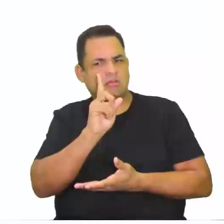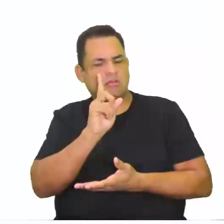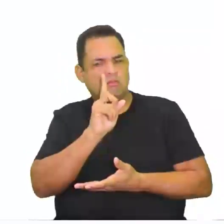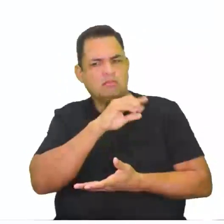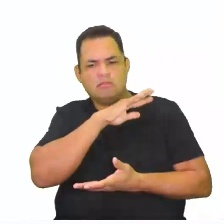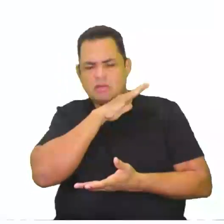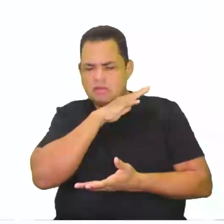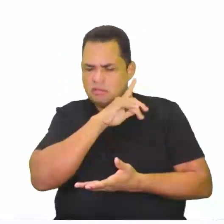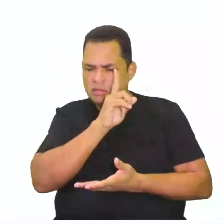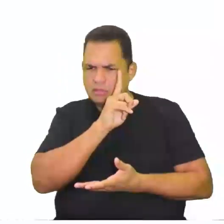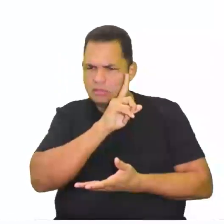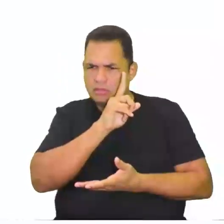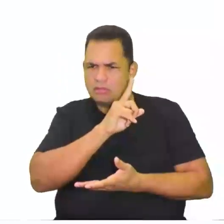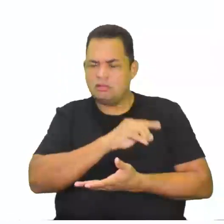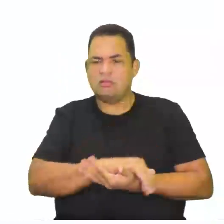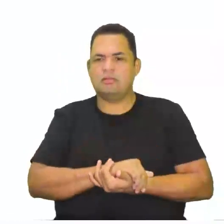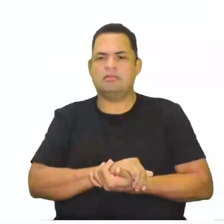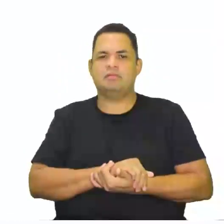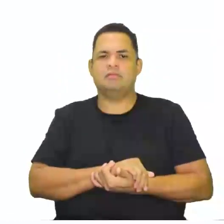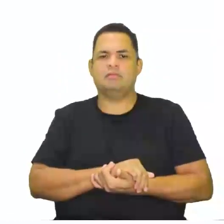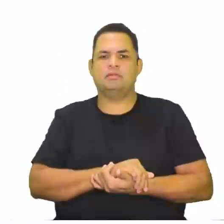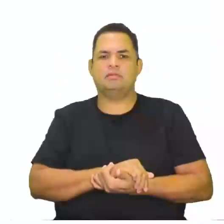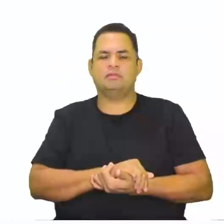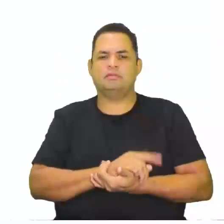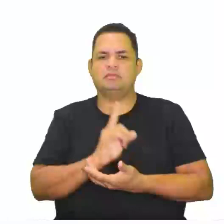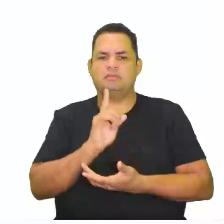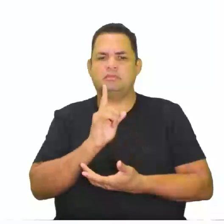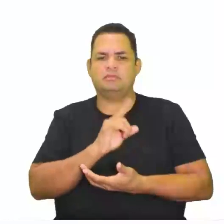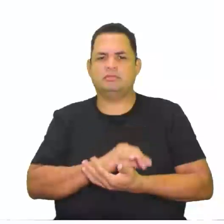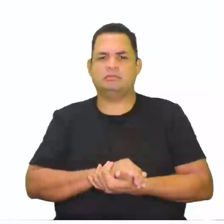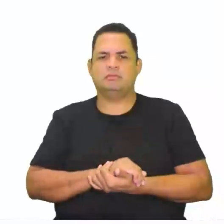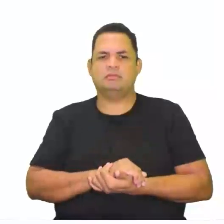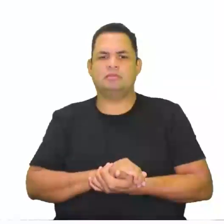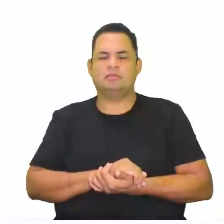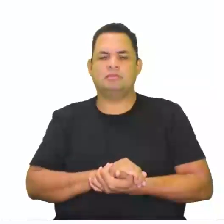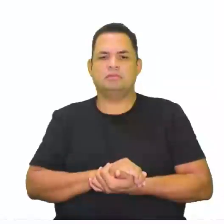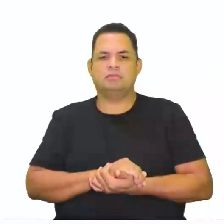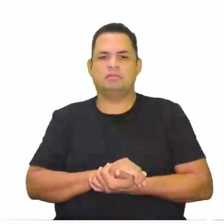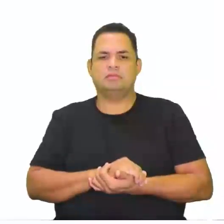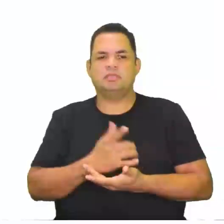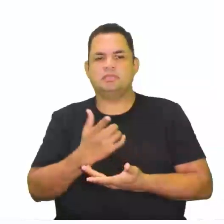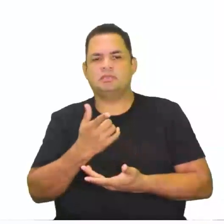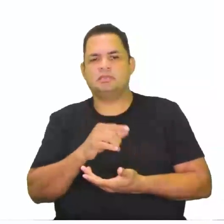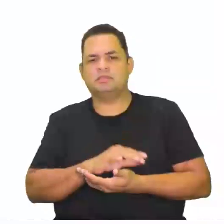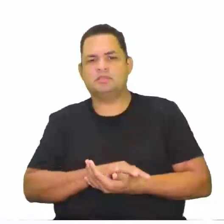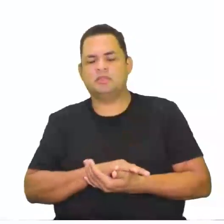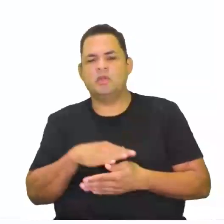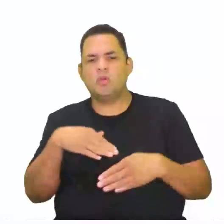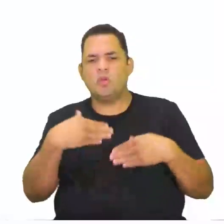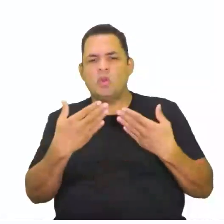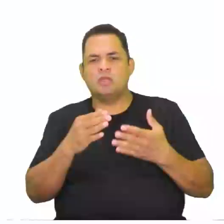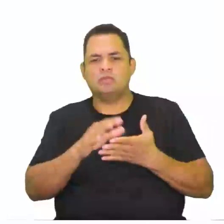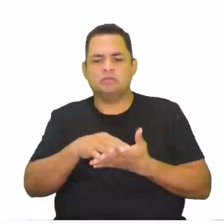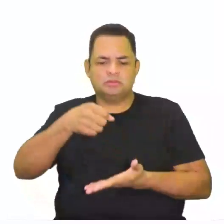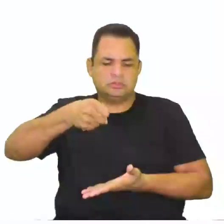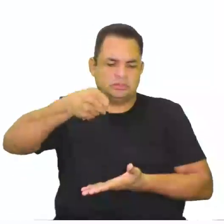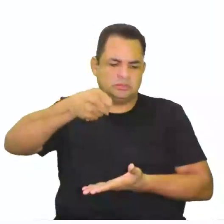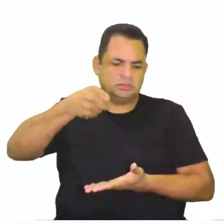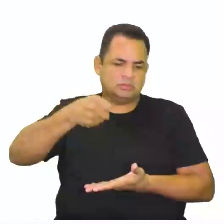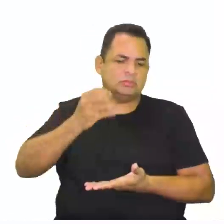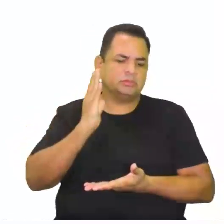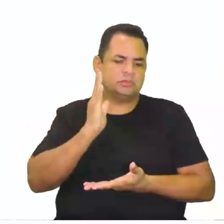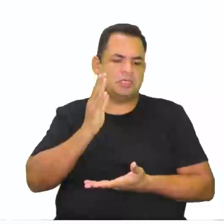Antigamente, as pessoas, quando iam fazer feira, elas já iam com o seu carrinho de feira, a sua sacolinha de feira, já para vir com as